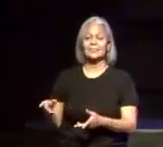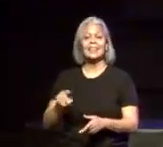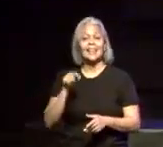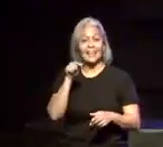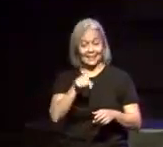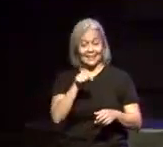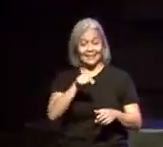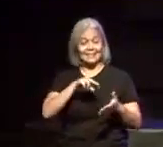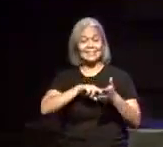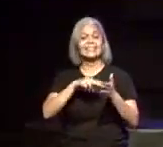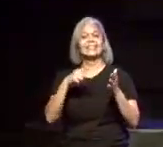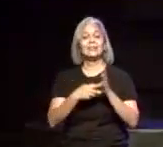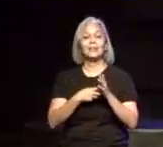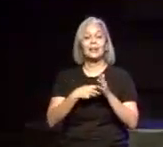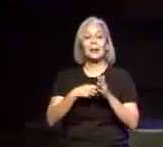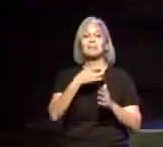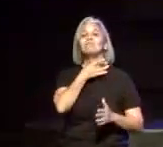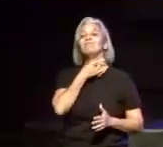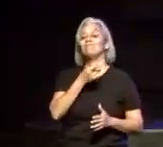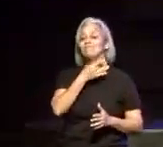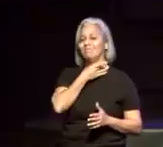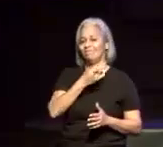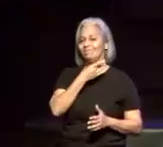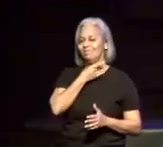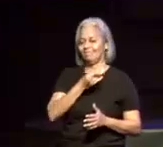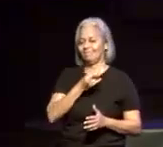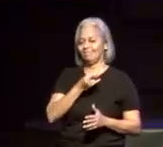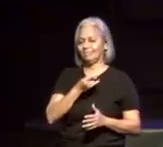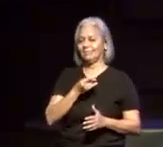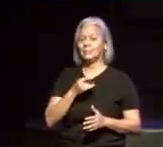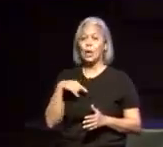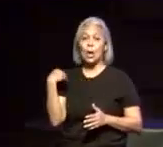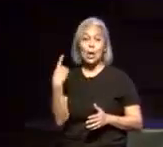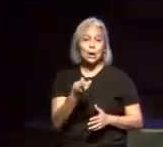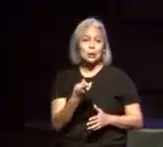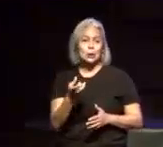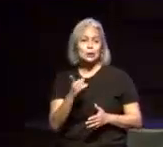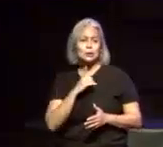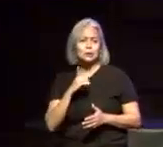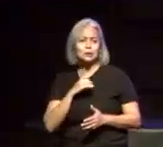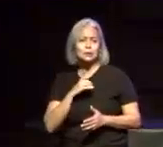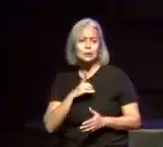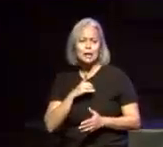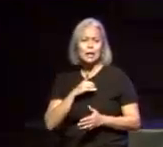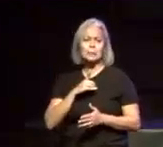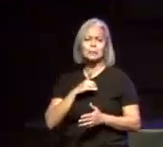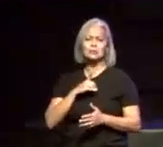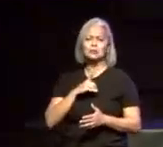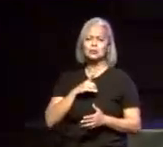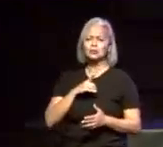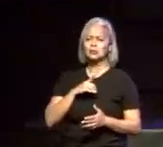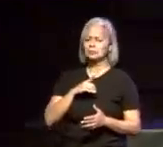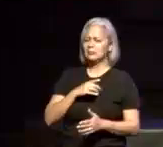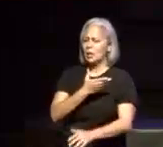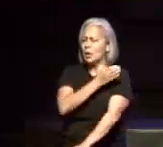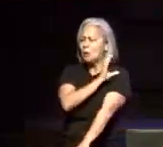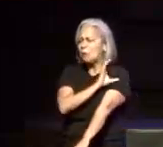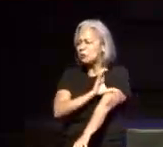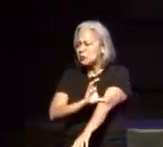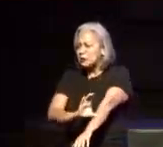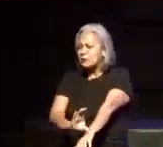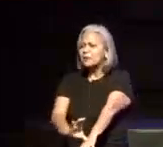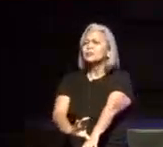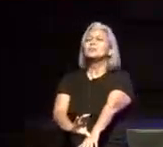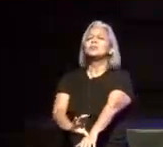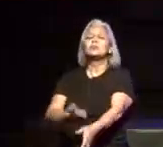certeza. Nós abraçamos certas tradições, nós somos conservadores na nossa raiz, em muitos aspectos, e isso